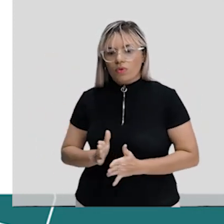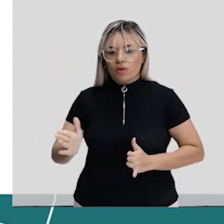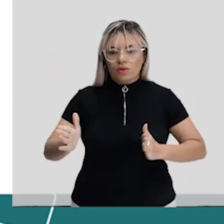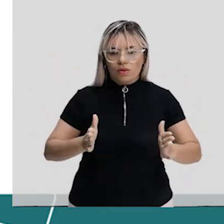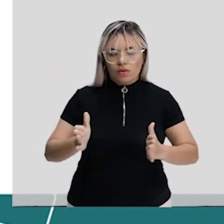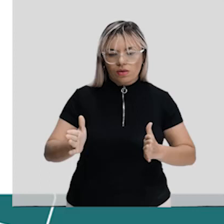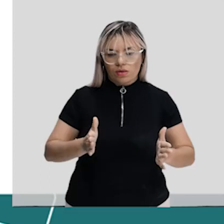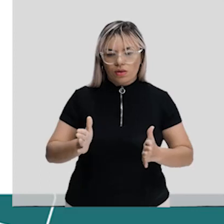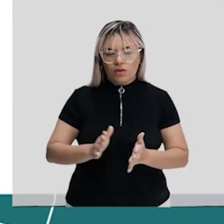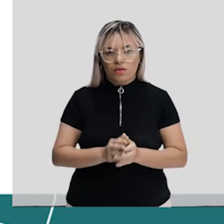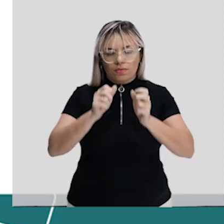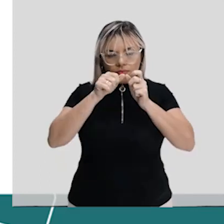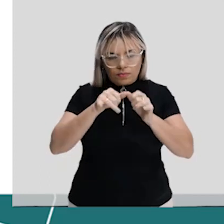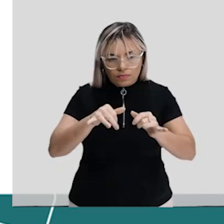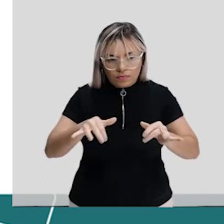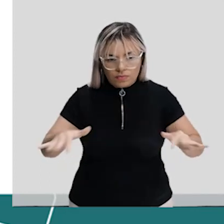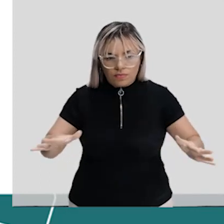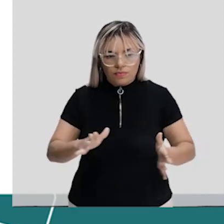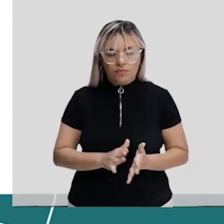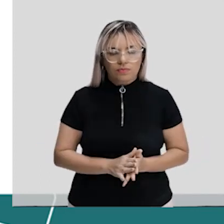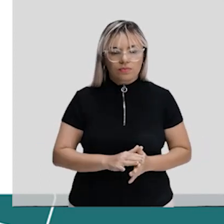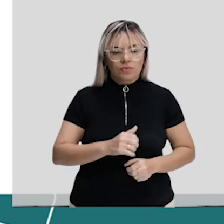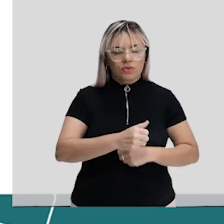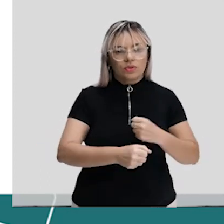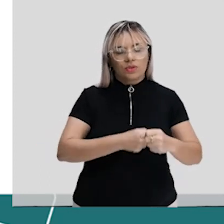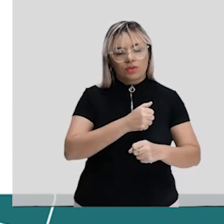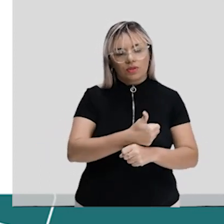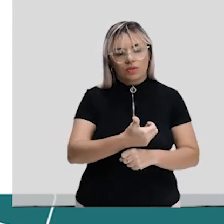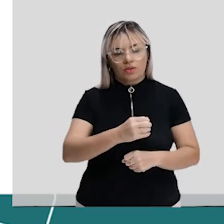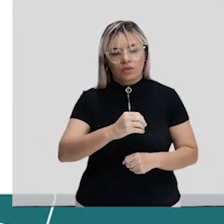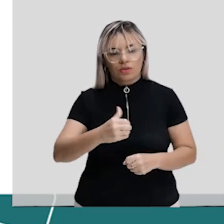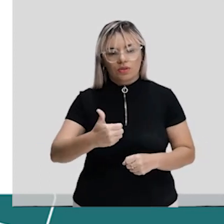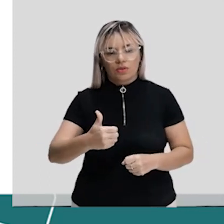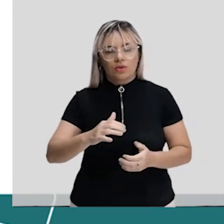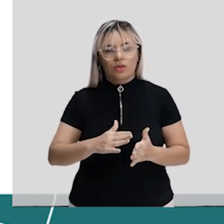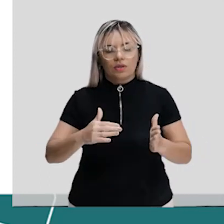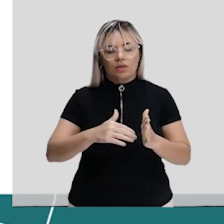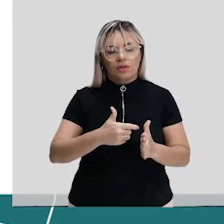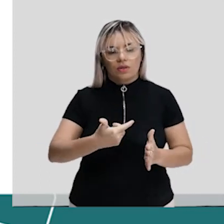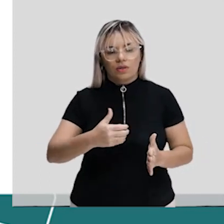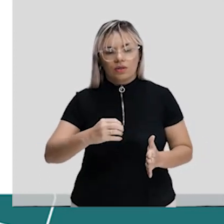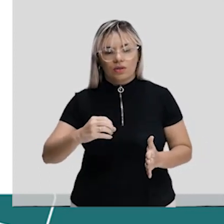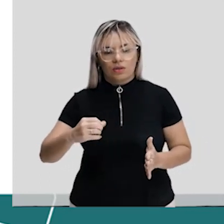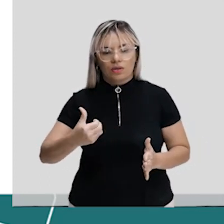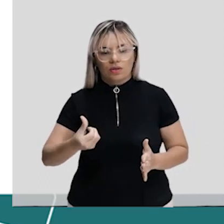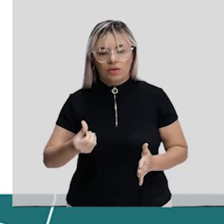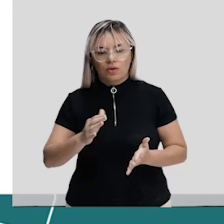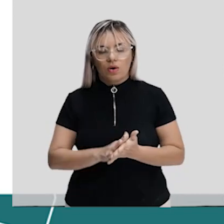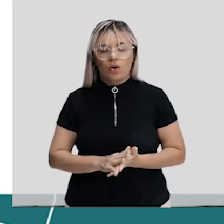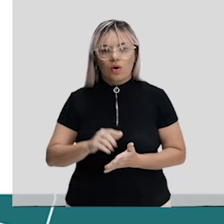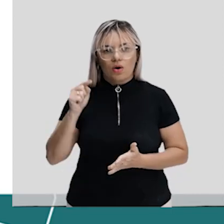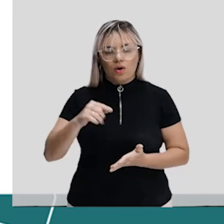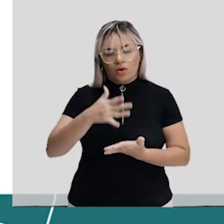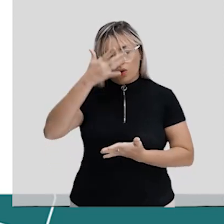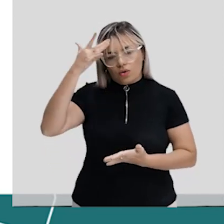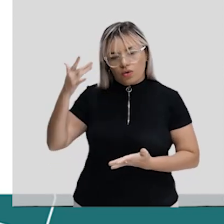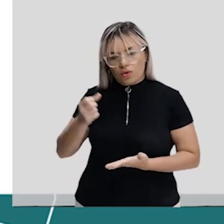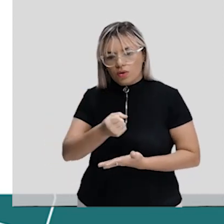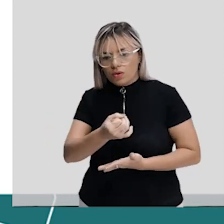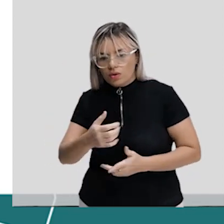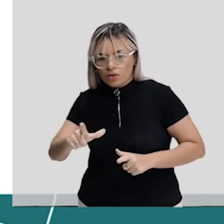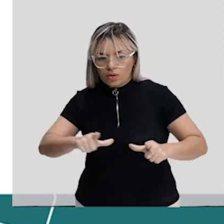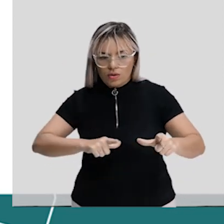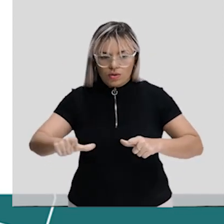de franca expansão. Entre 2002 e 2006, o número de pessoas que trabalham nesse